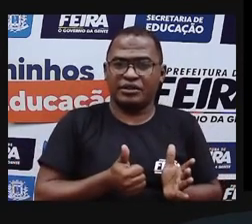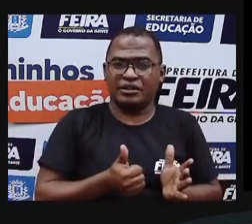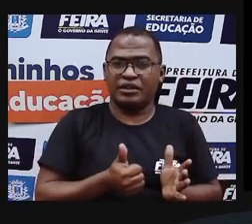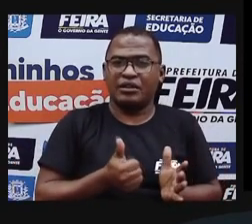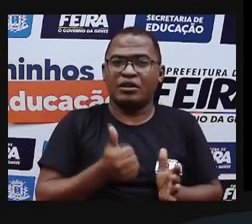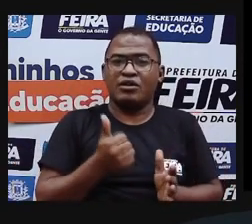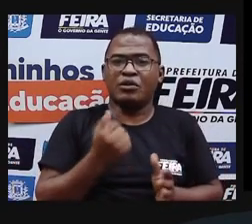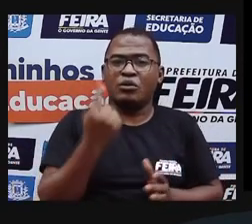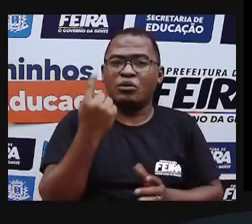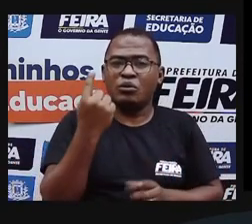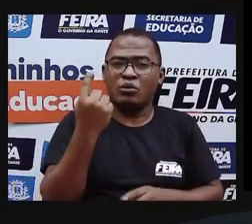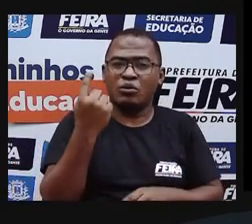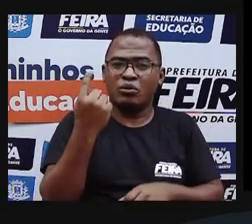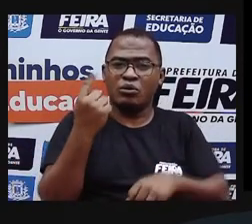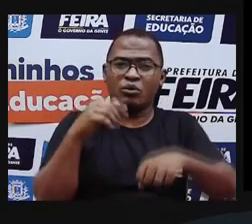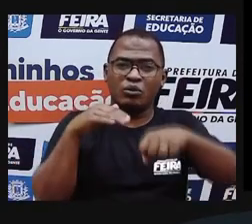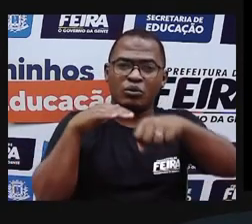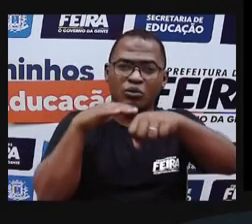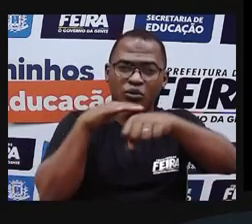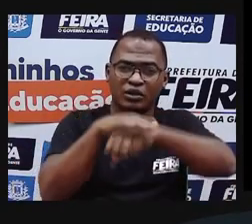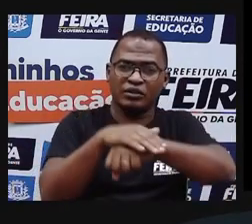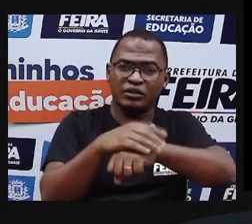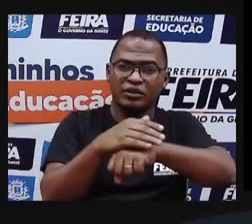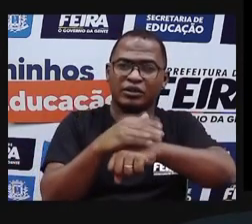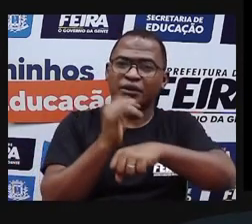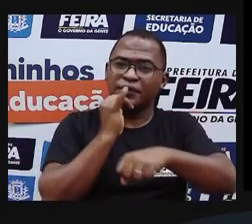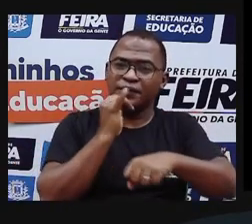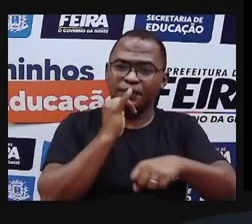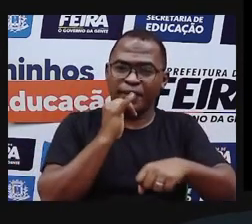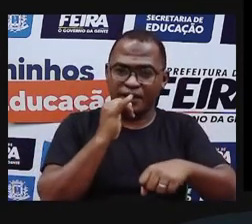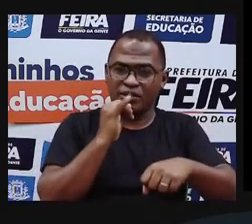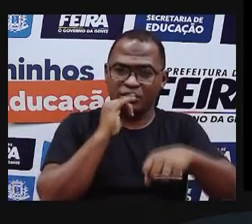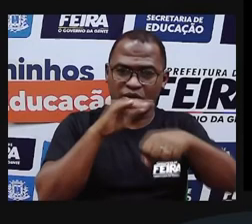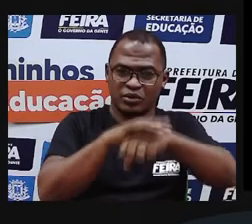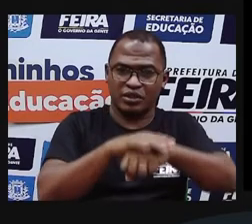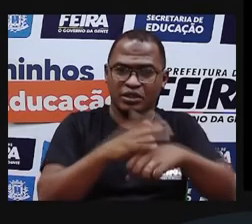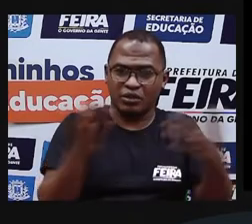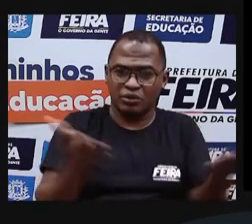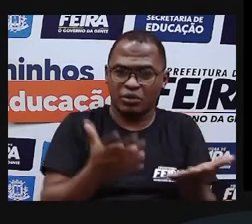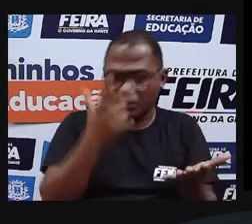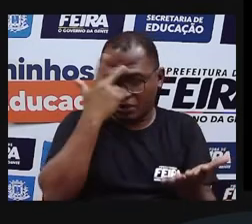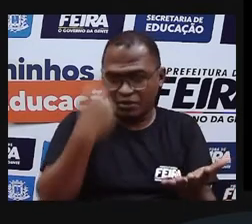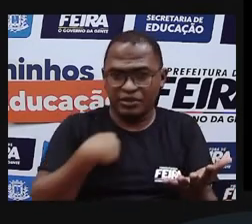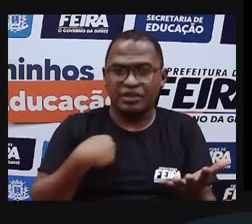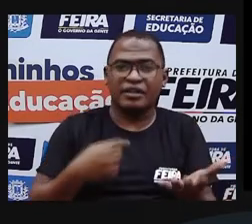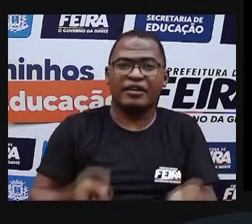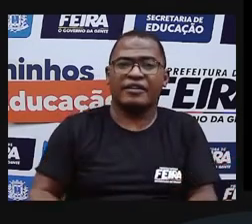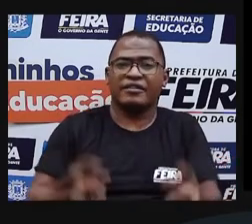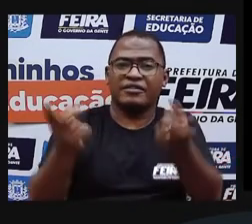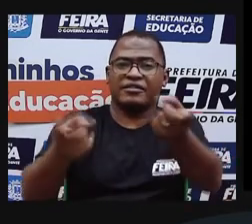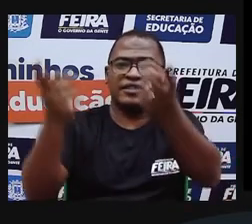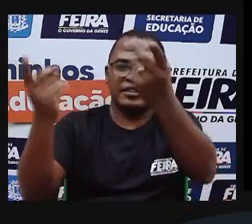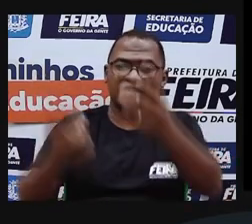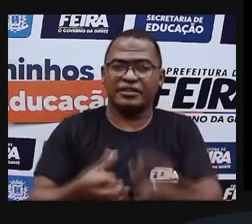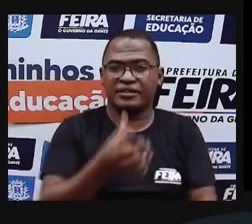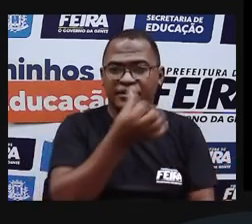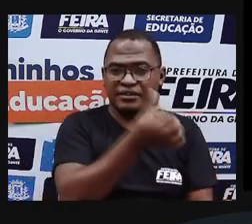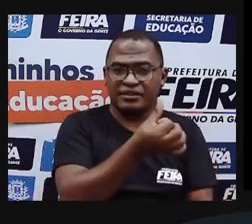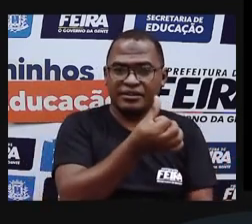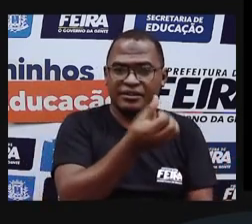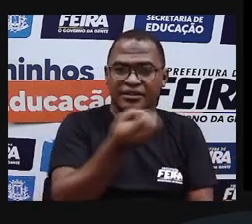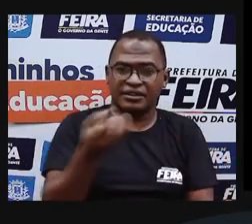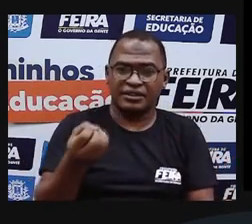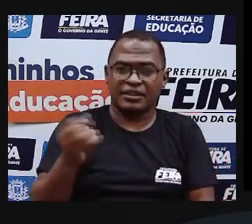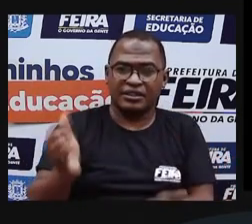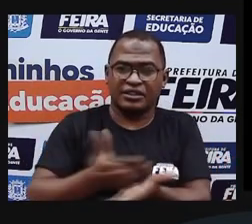Durante uma noite apenas, a noite de autógrafo, foram vendidos 600 livros. E até hoje, 2021,